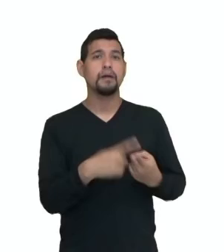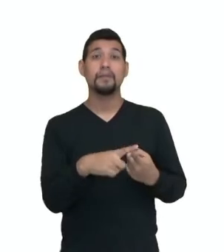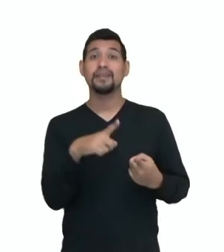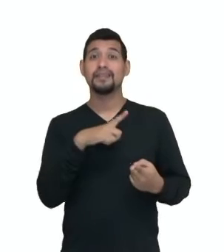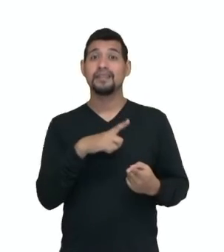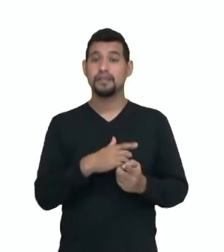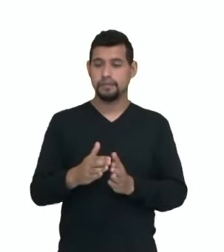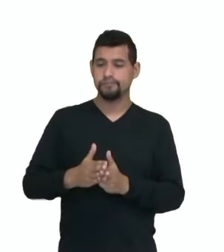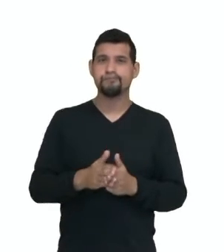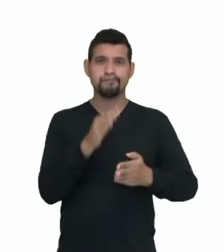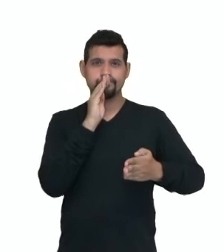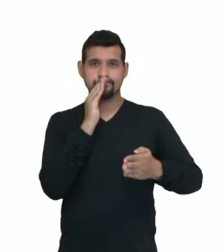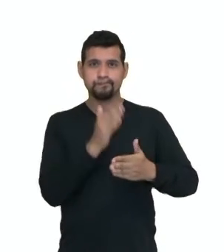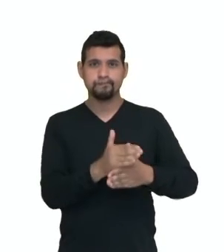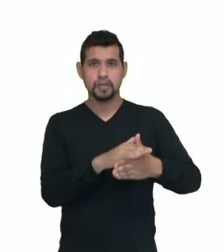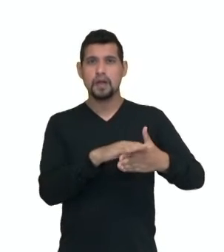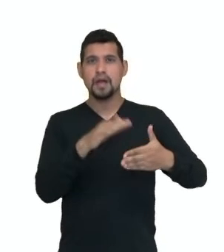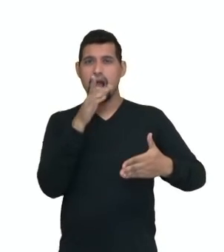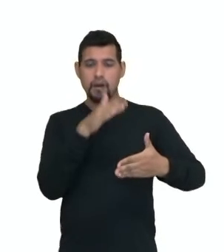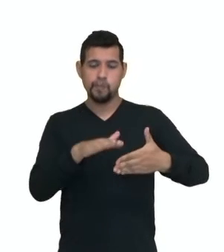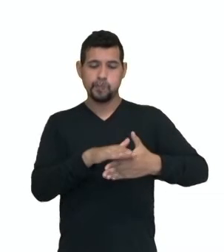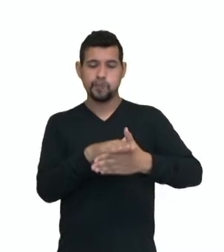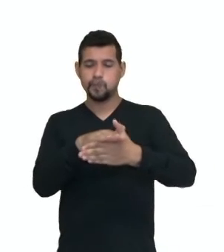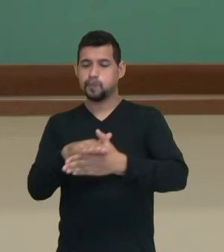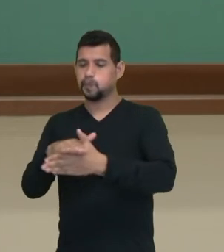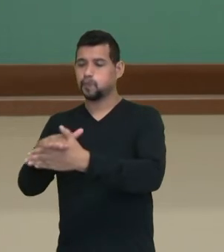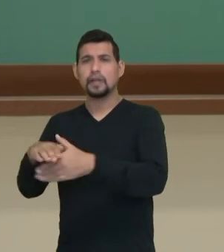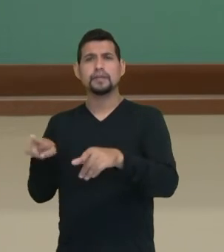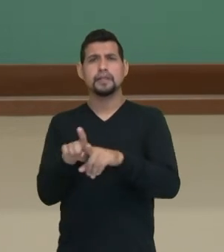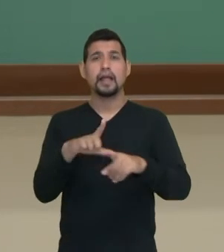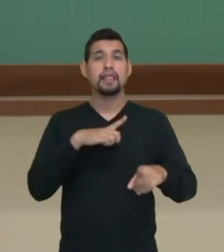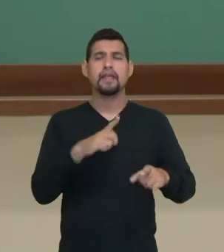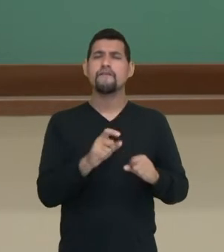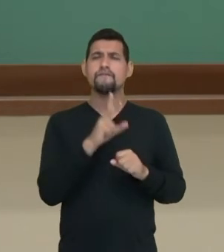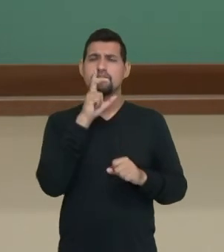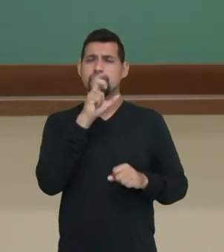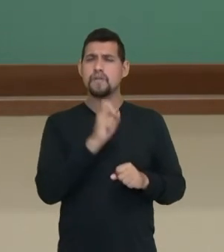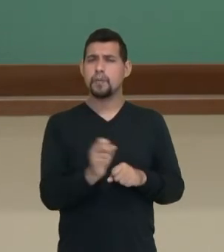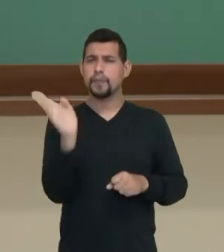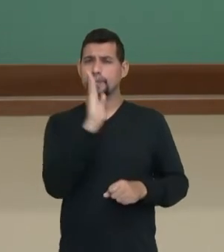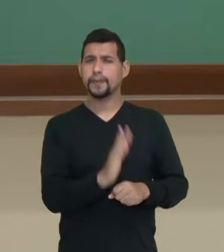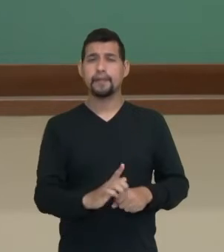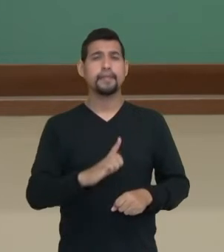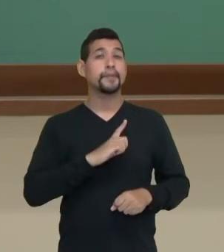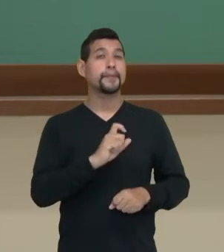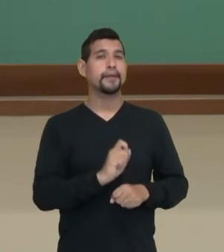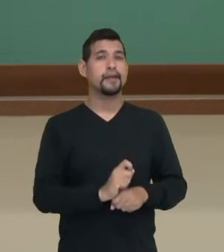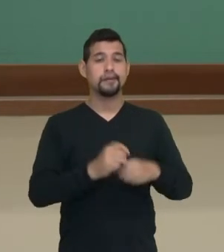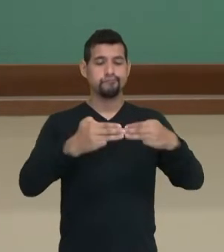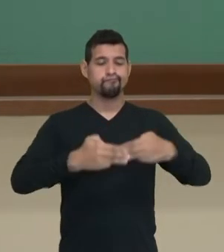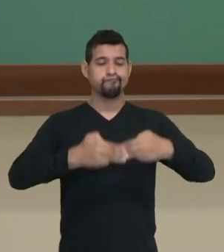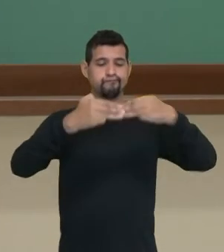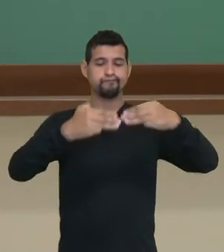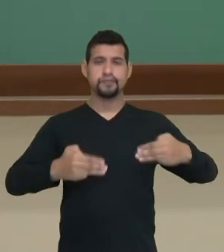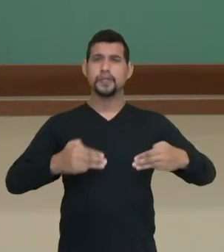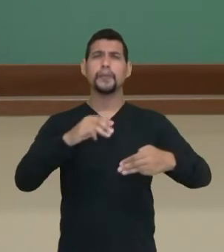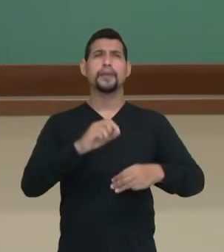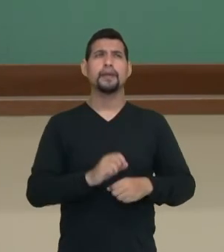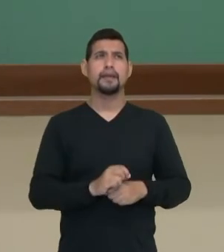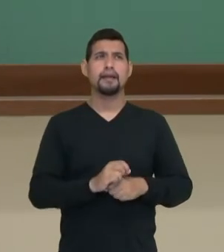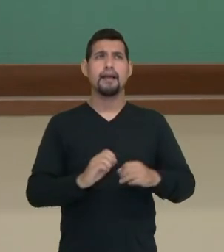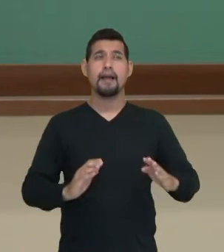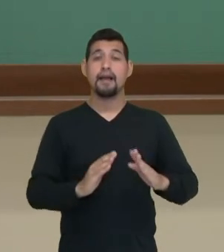de submarinos alemães, o que levou à formação da Força Expedicionária Brasileira, em que nós temos aí um grande museu na cidade de Curitiba, que é a Casa